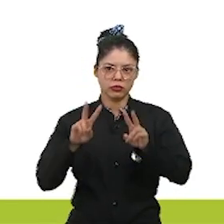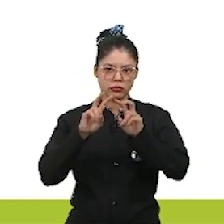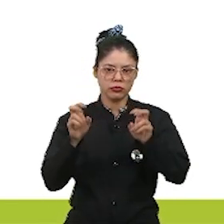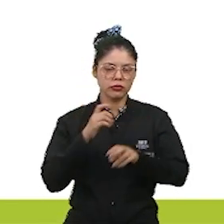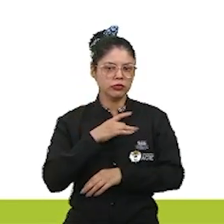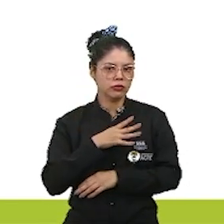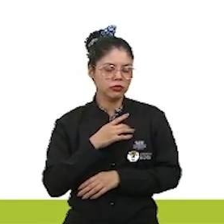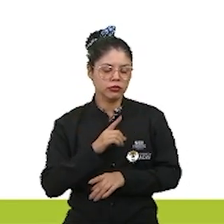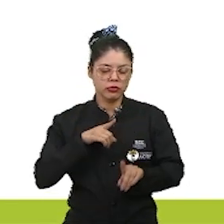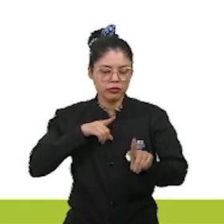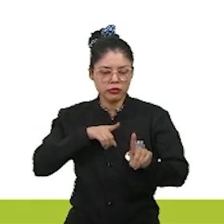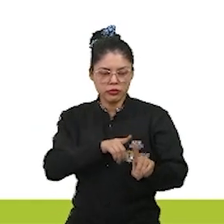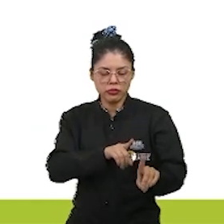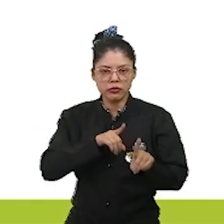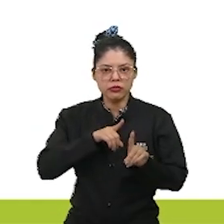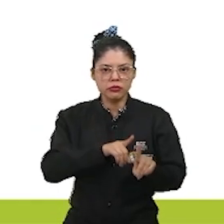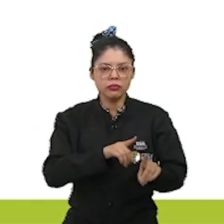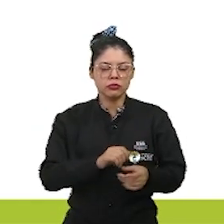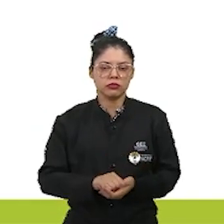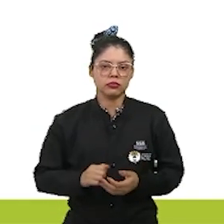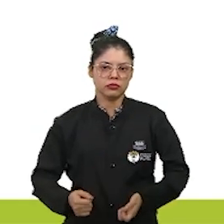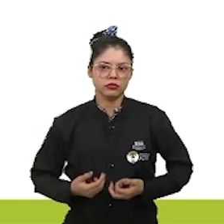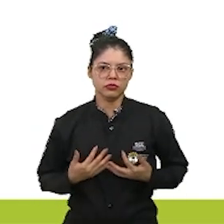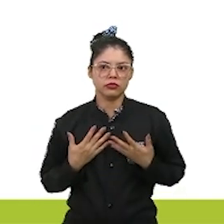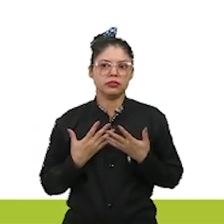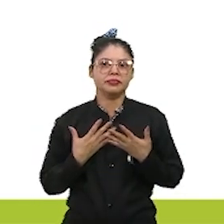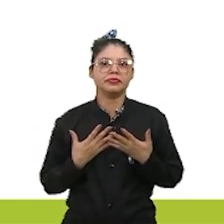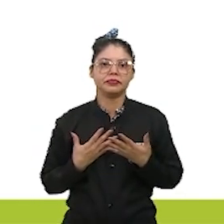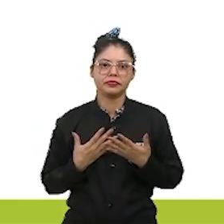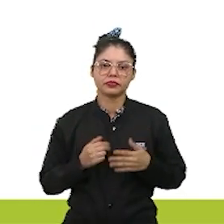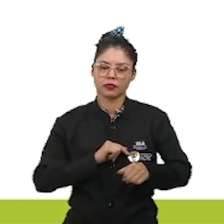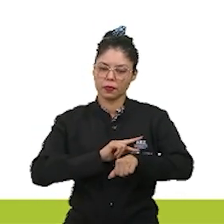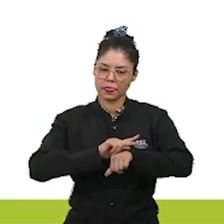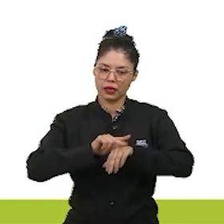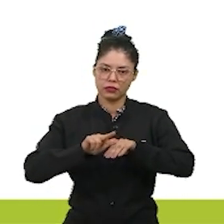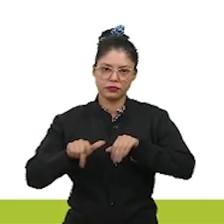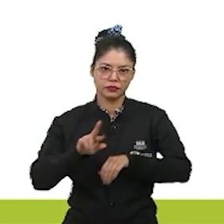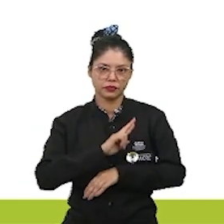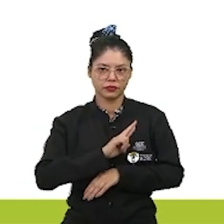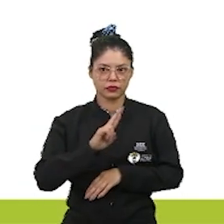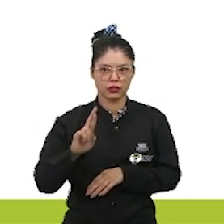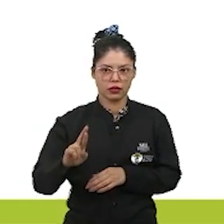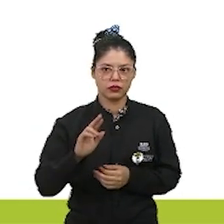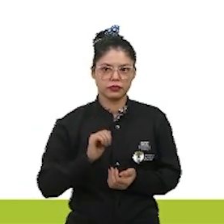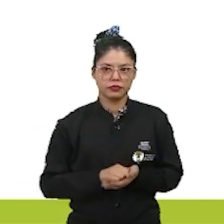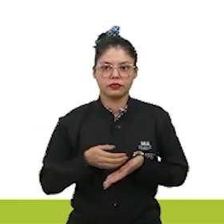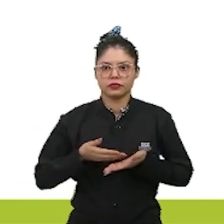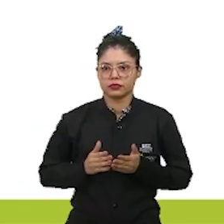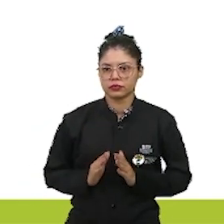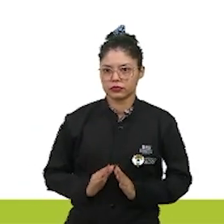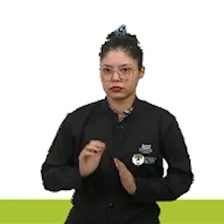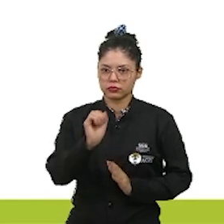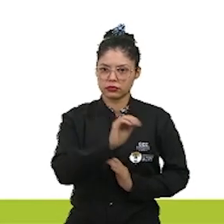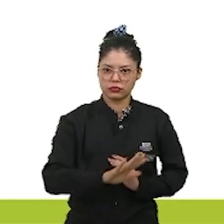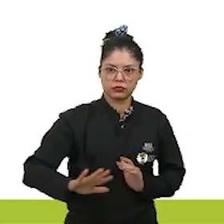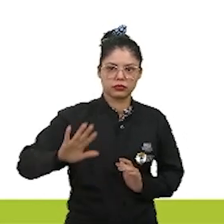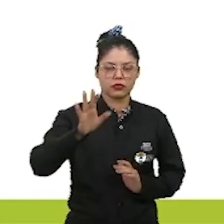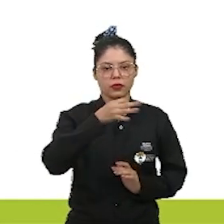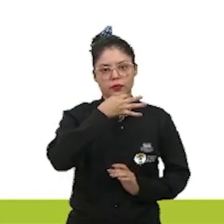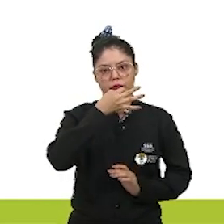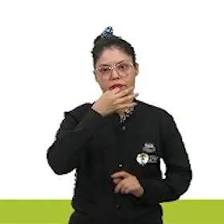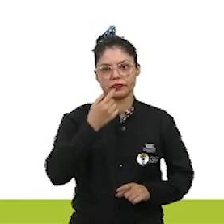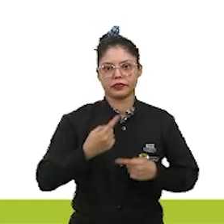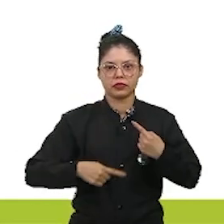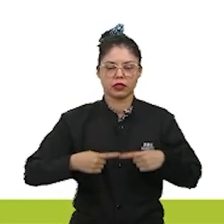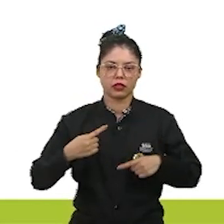de perseguição por motivos de raça, religião, nacionalidade, opinião